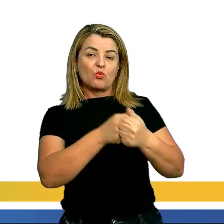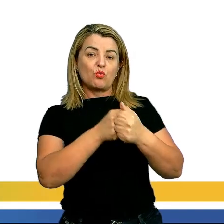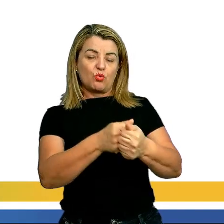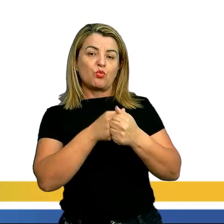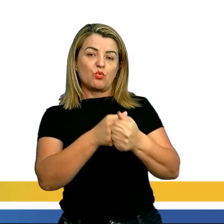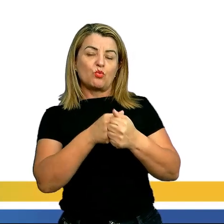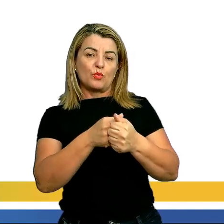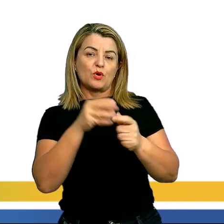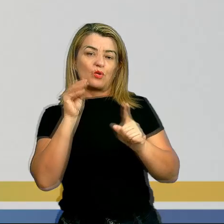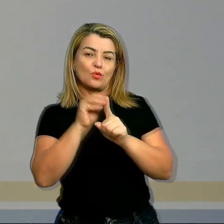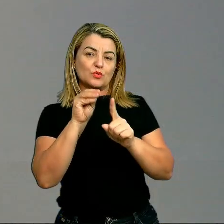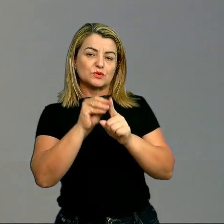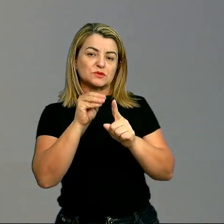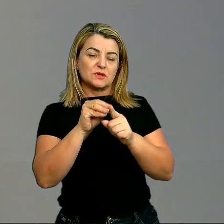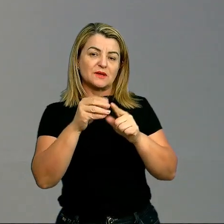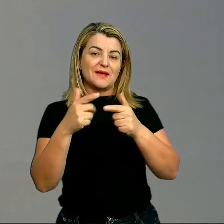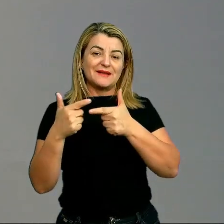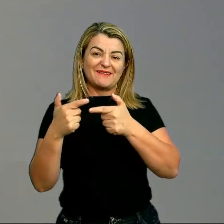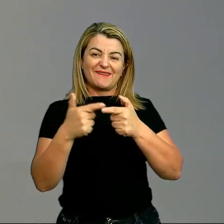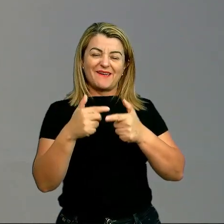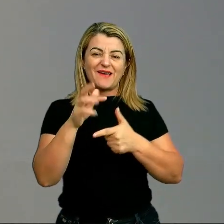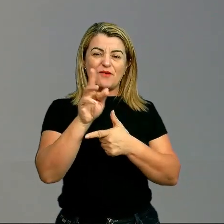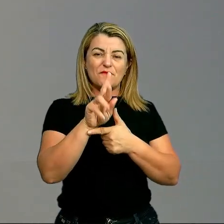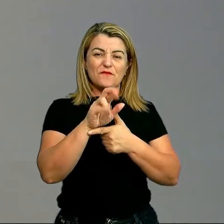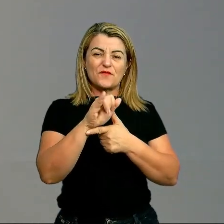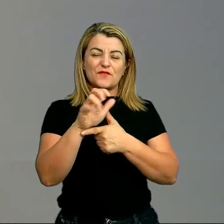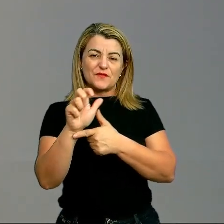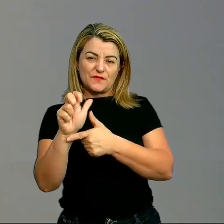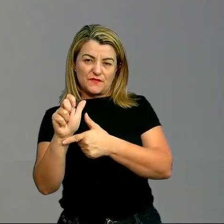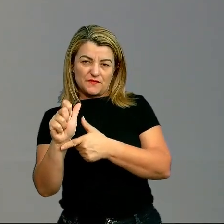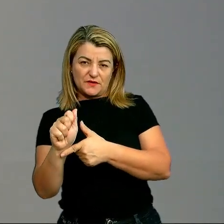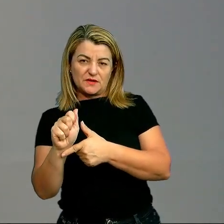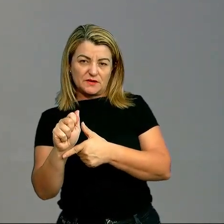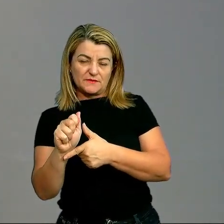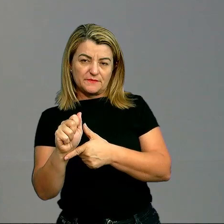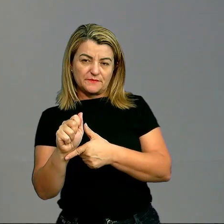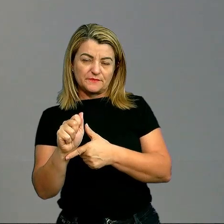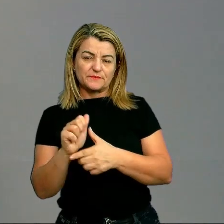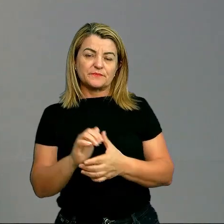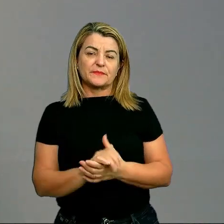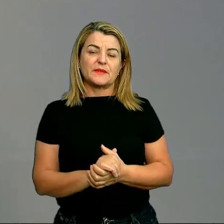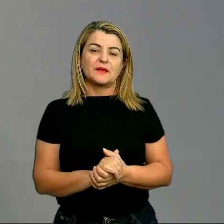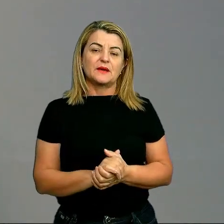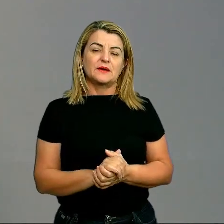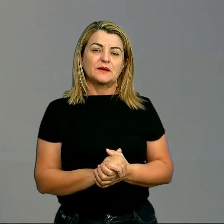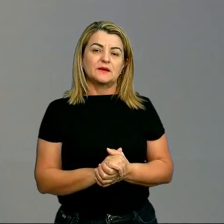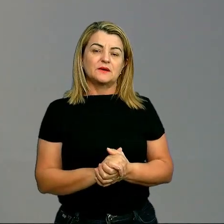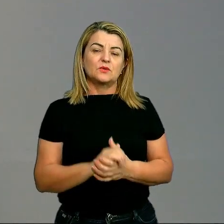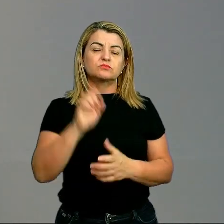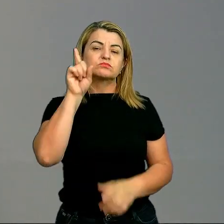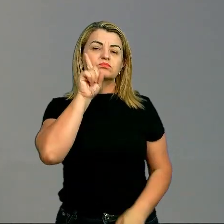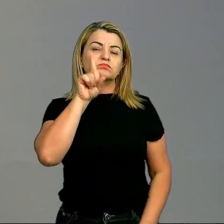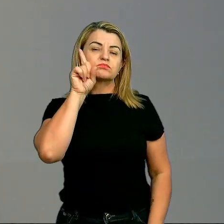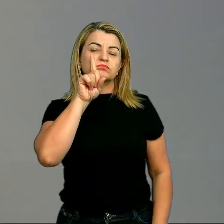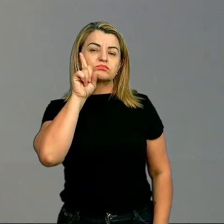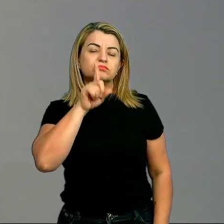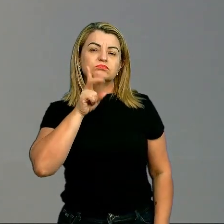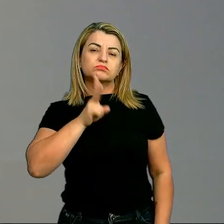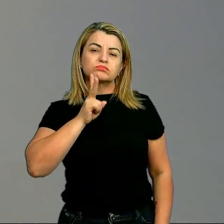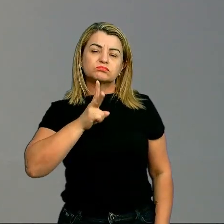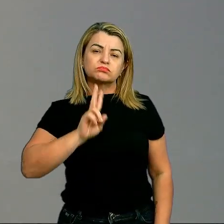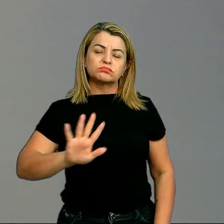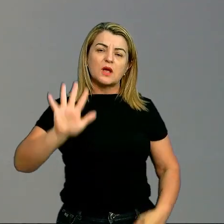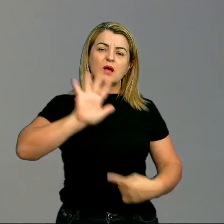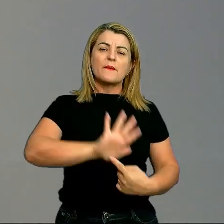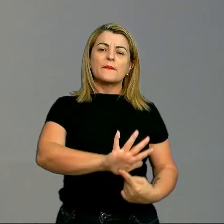os ideais na Guerra Fria, né? Então, lá na Guerra Fria, que é um conteúdo que a gente vai ver posteriormente, os Estados Unidos continuam levantando